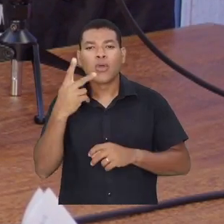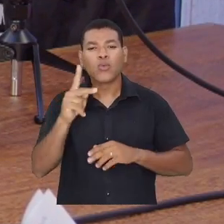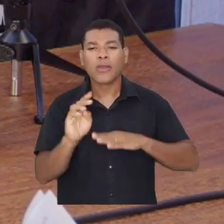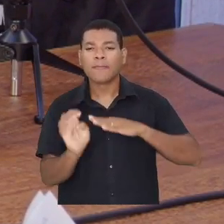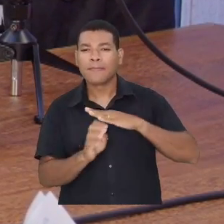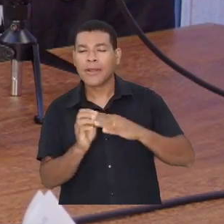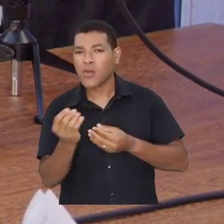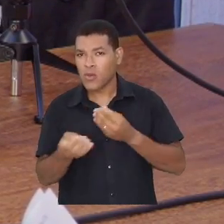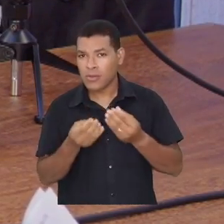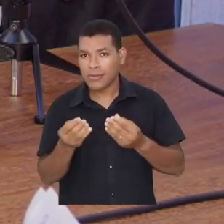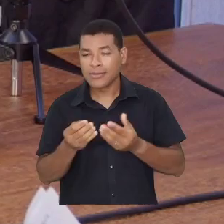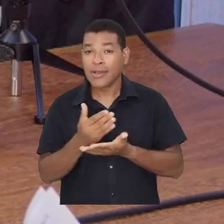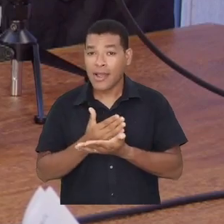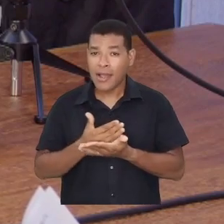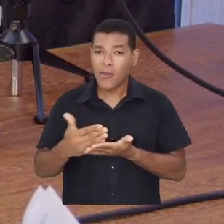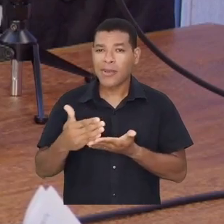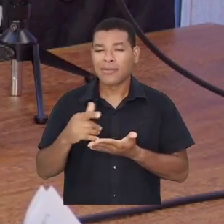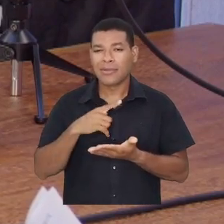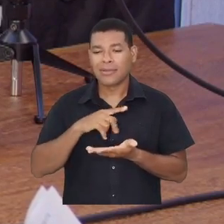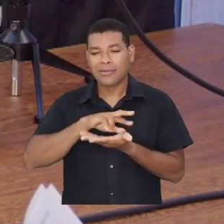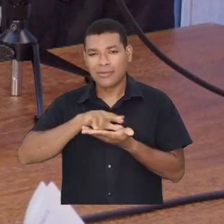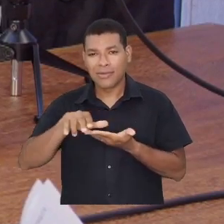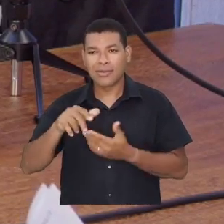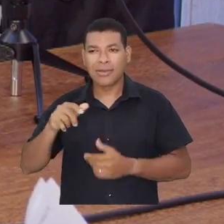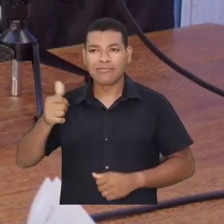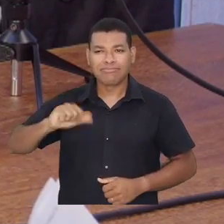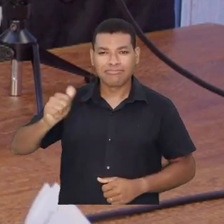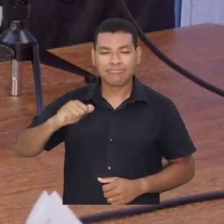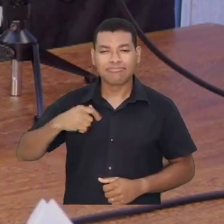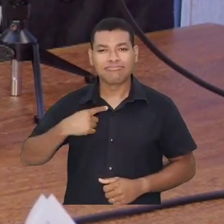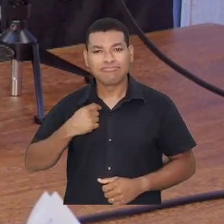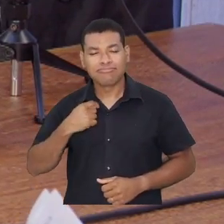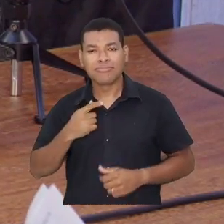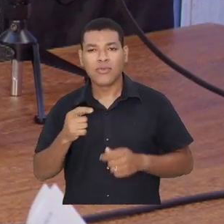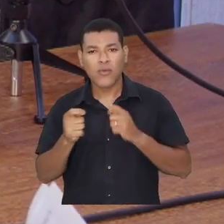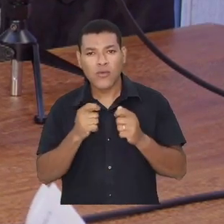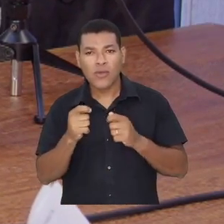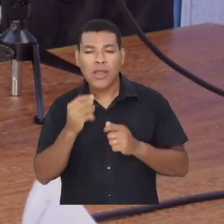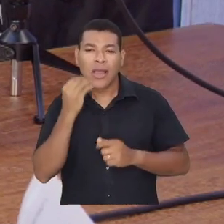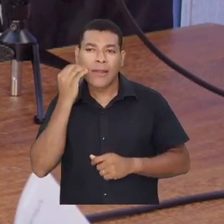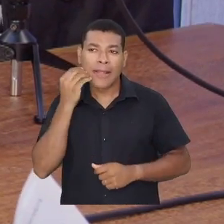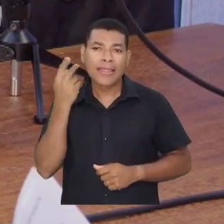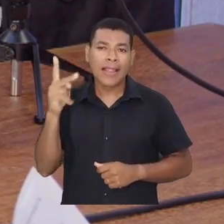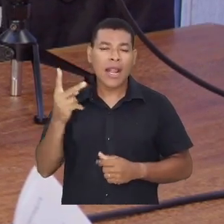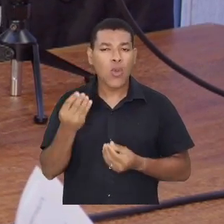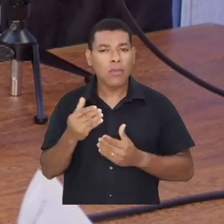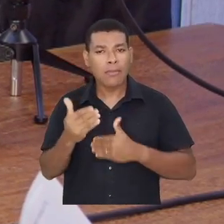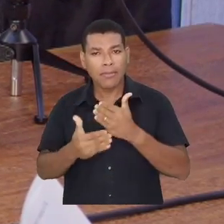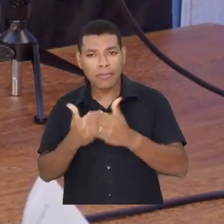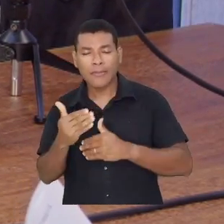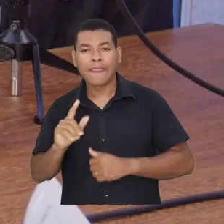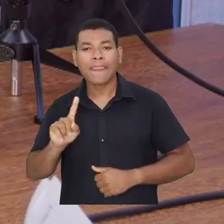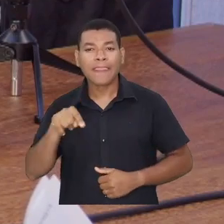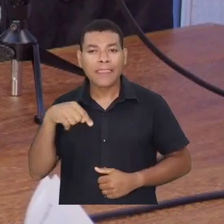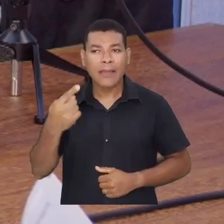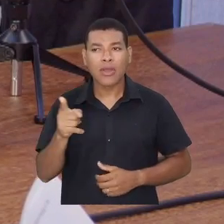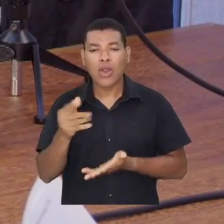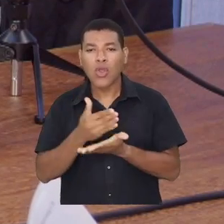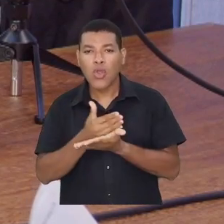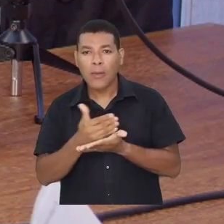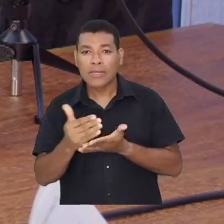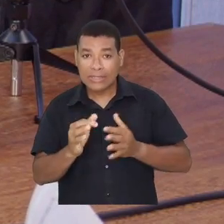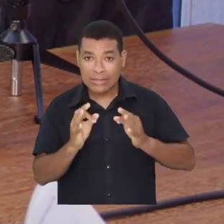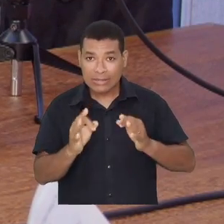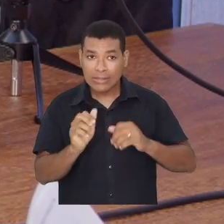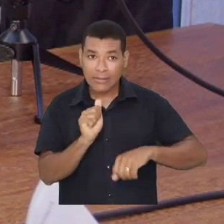empresa? E aí passa pelo processo seletivo, qual a experiência que ela está vivendo no processo. Depois, quando ela entra de